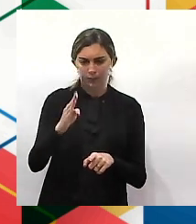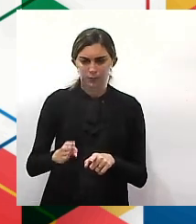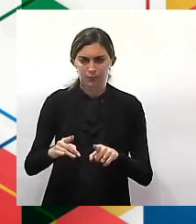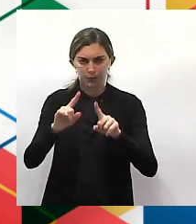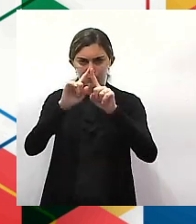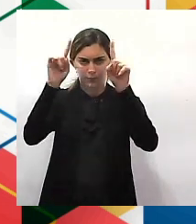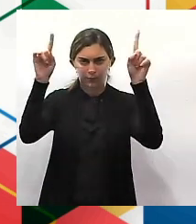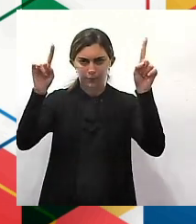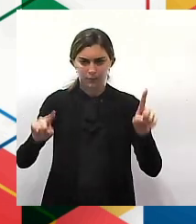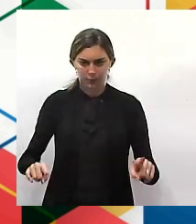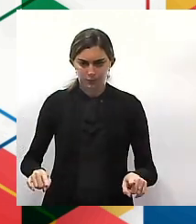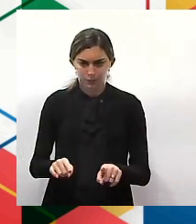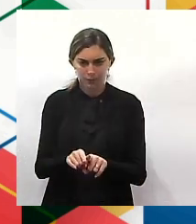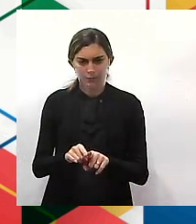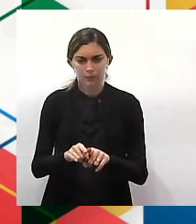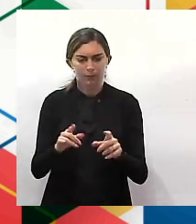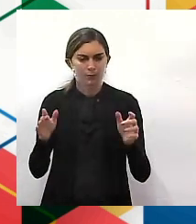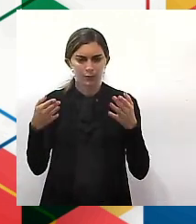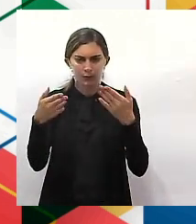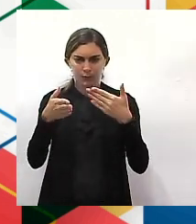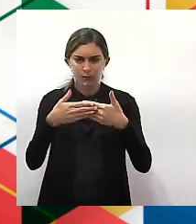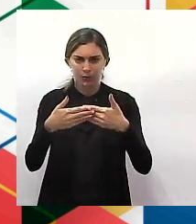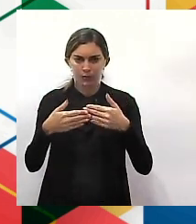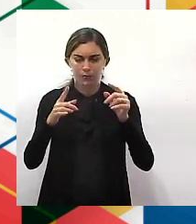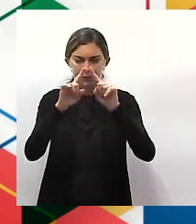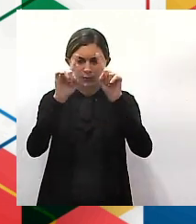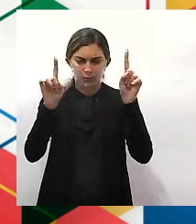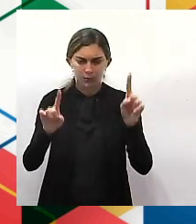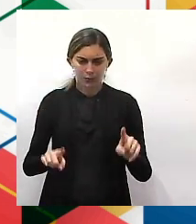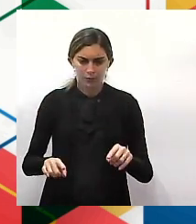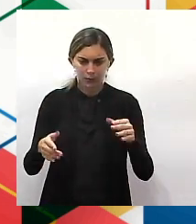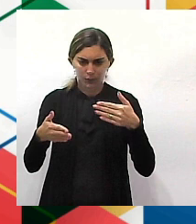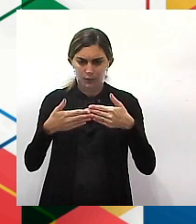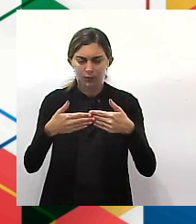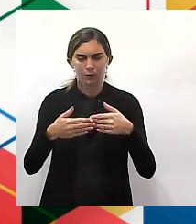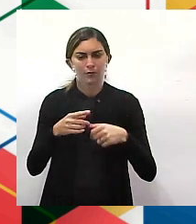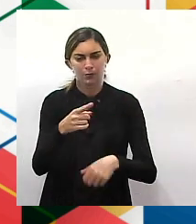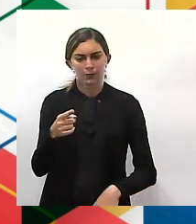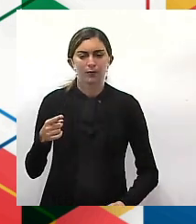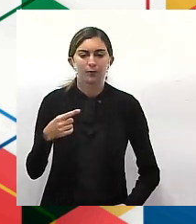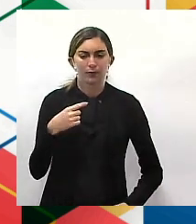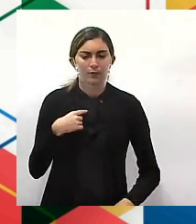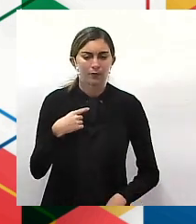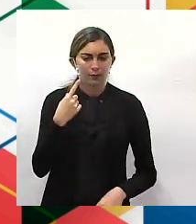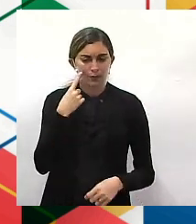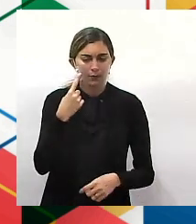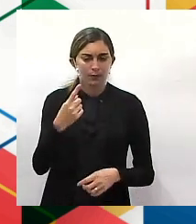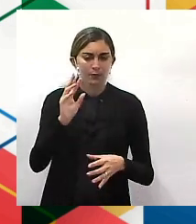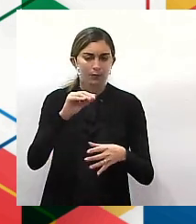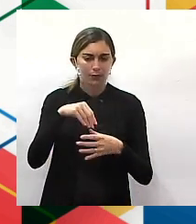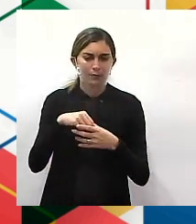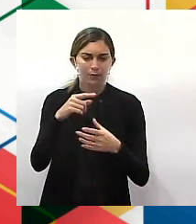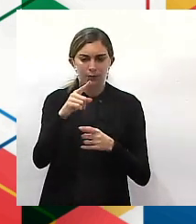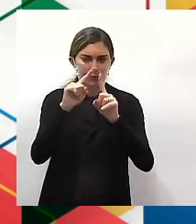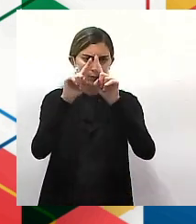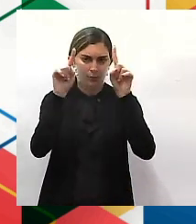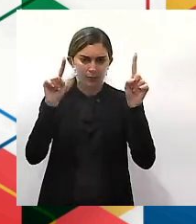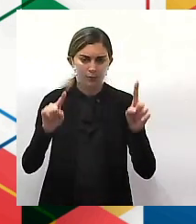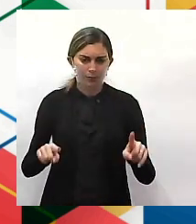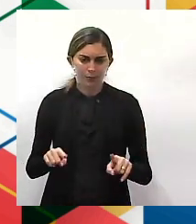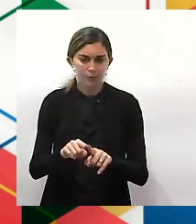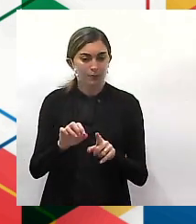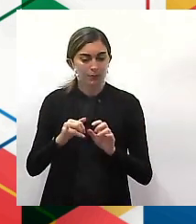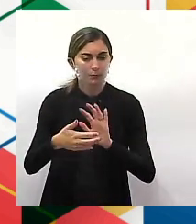vendo esse retângulo aqui? Eu estou fechando esse retângulo. E vocês estão vendo que deste retângulo, se